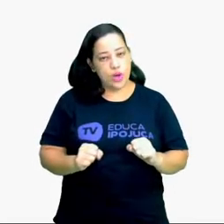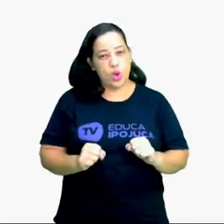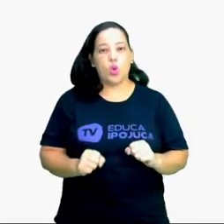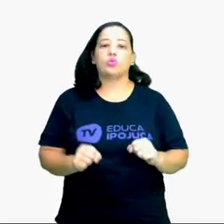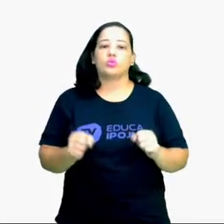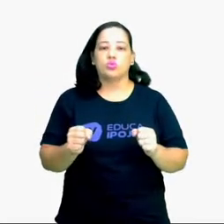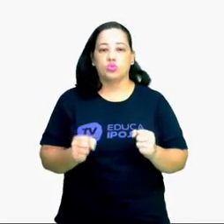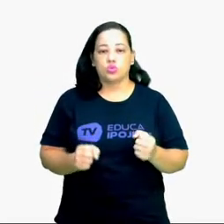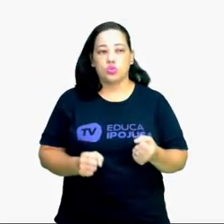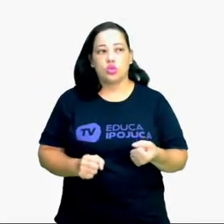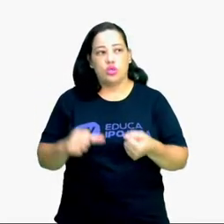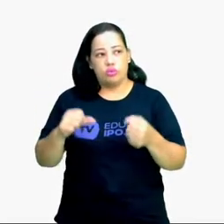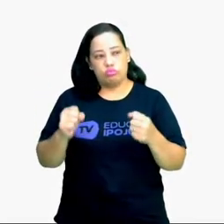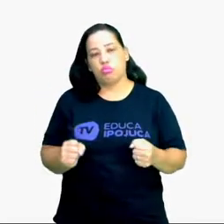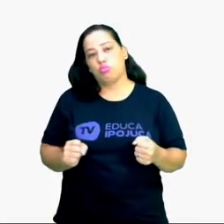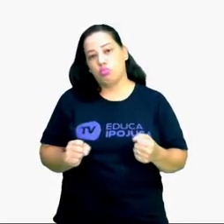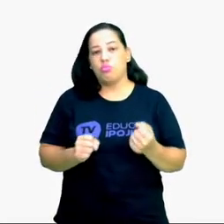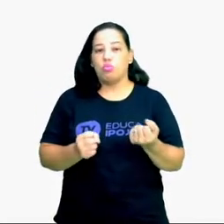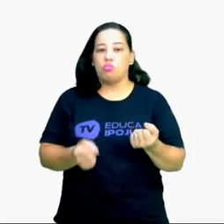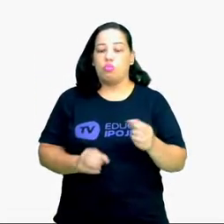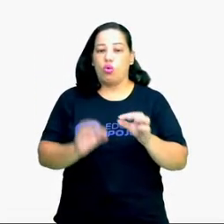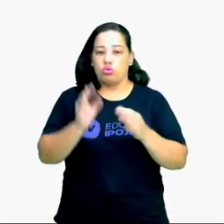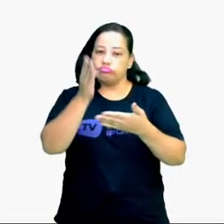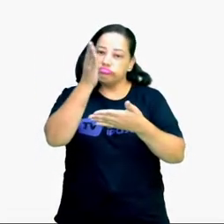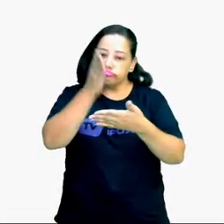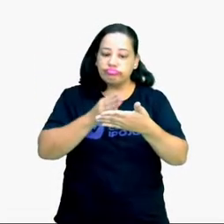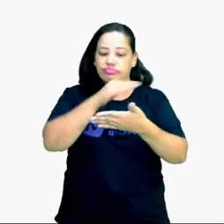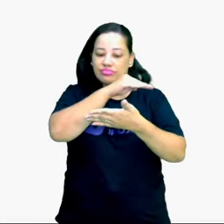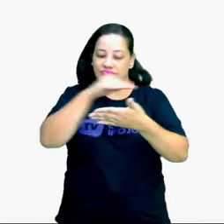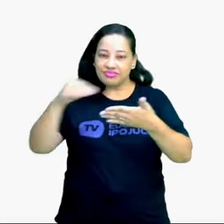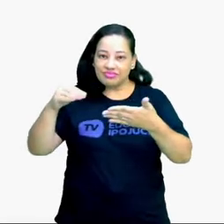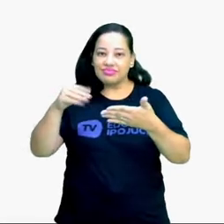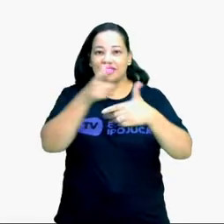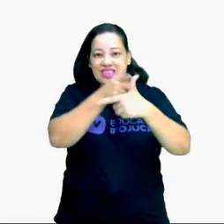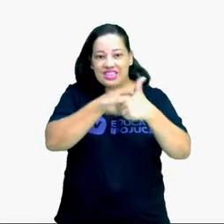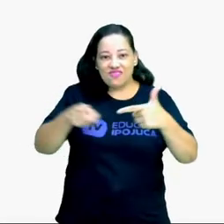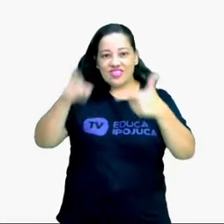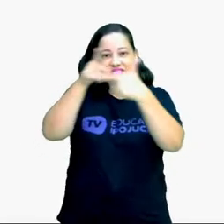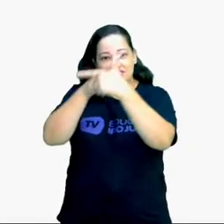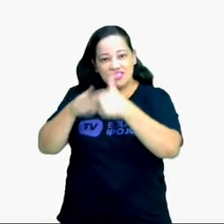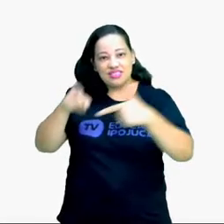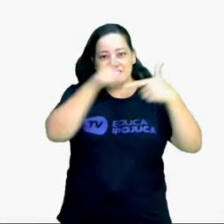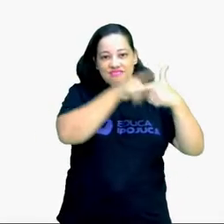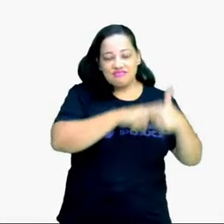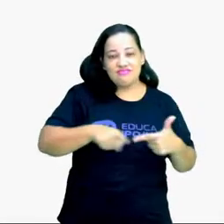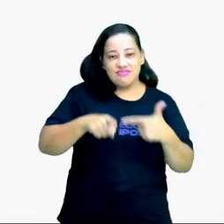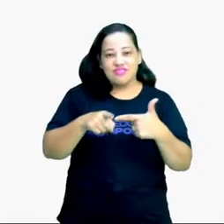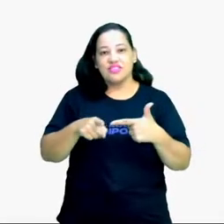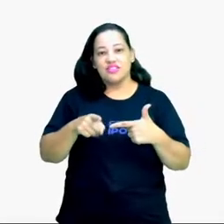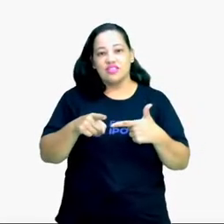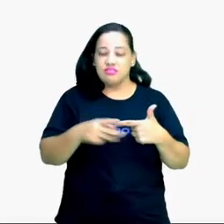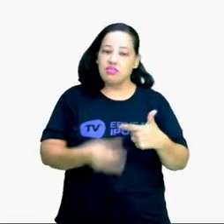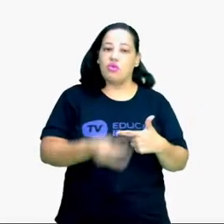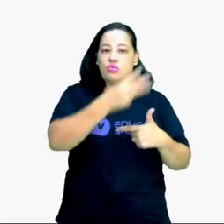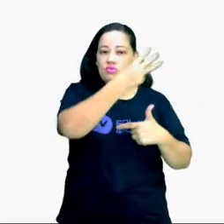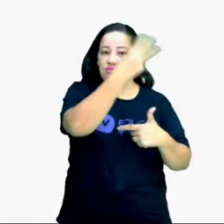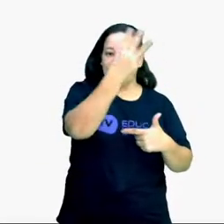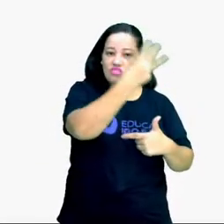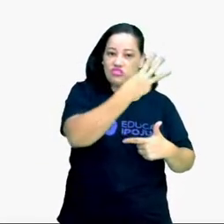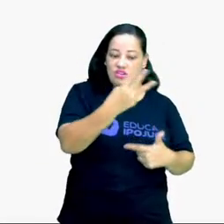em quadrinhos unitários. Então, eu posso dizer que são